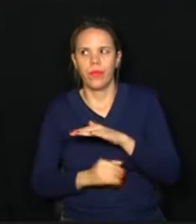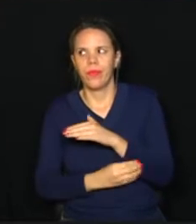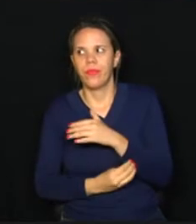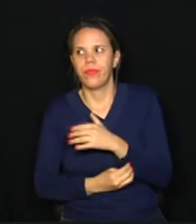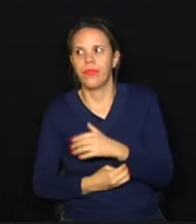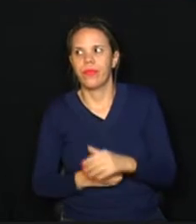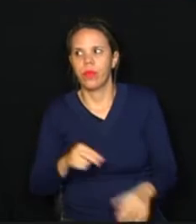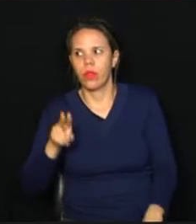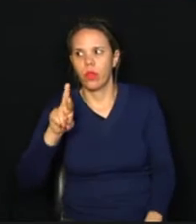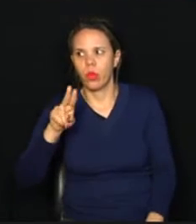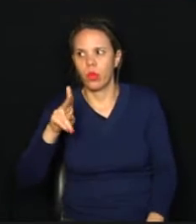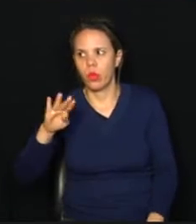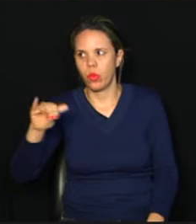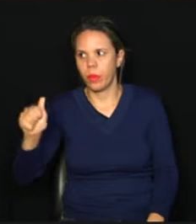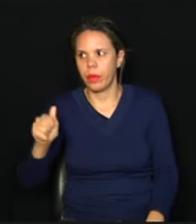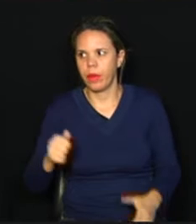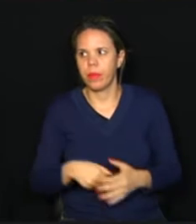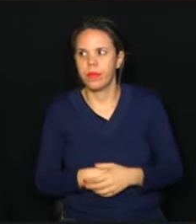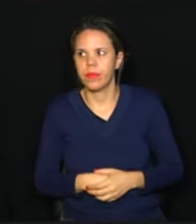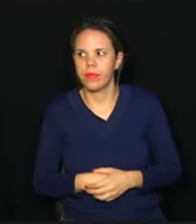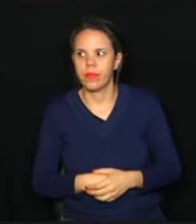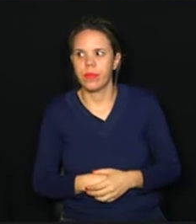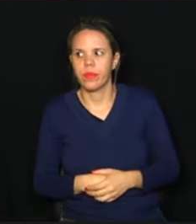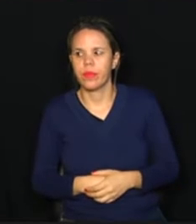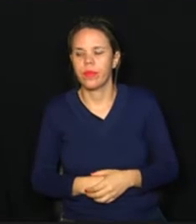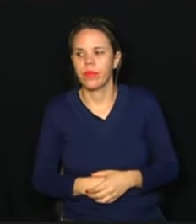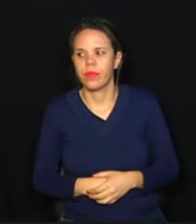da Rúbia Tomita, né,